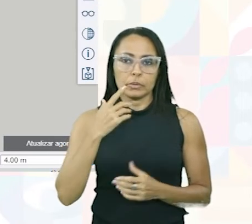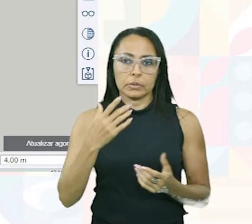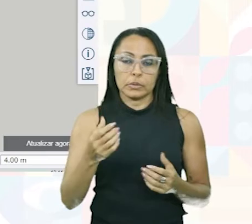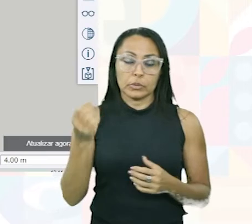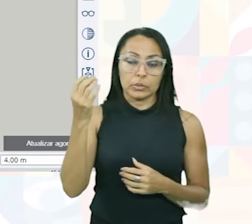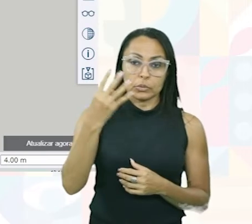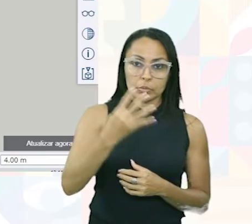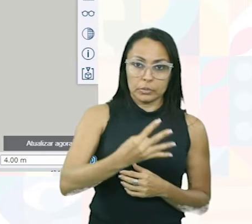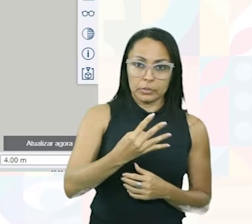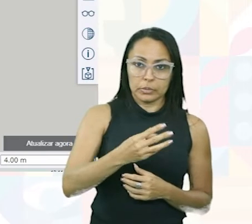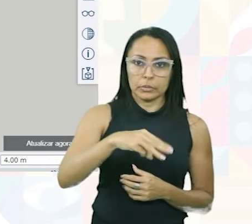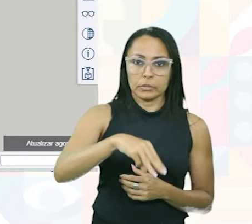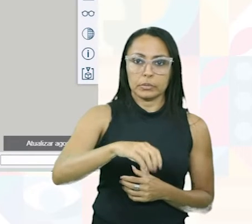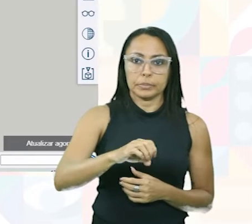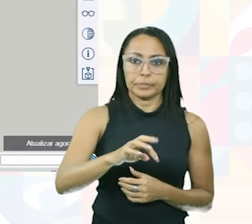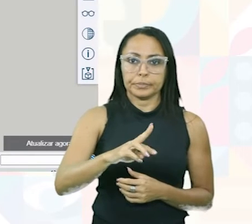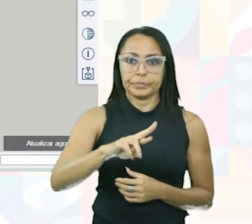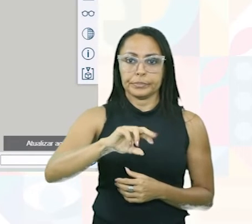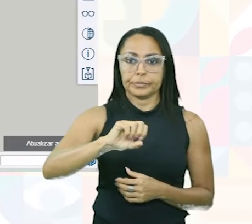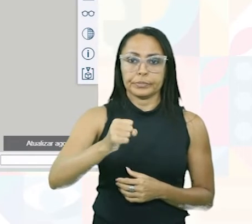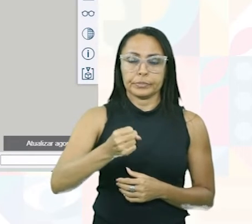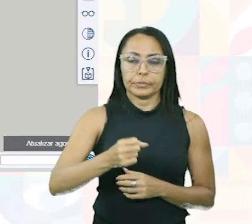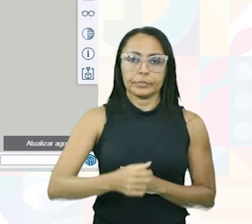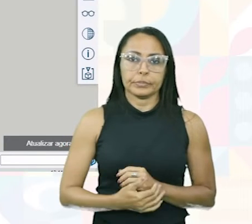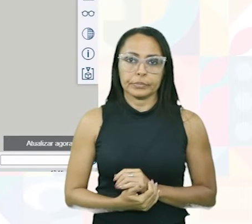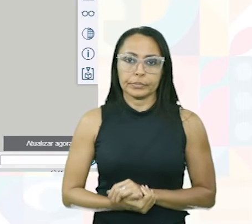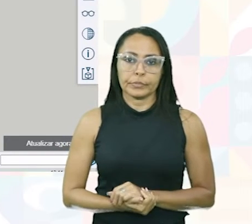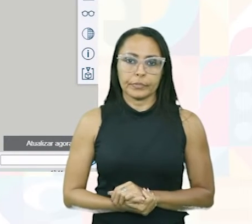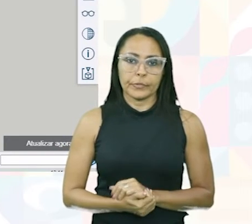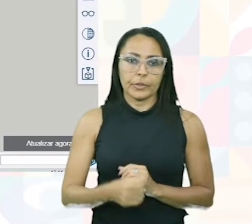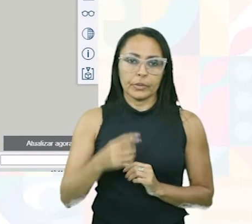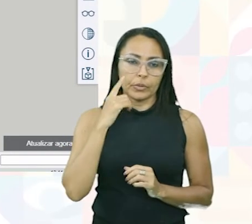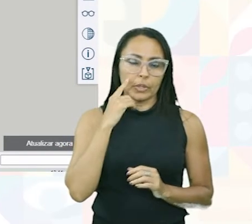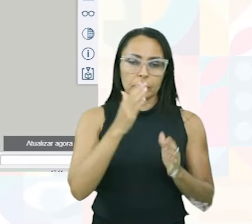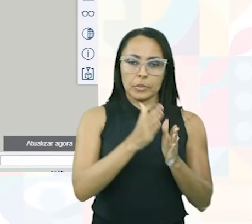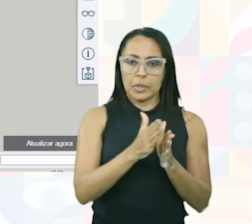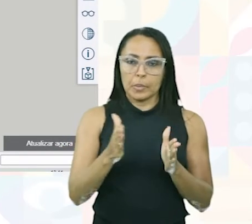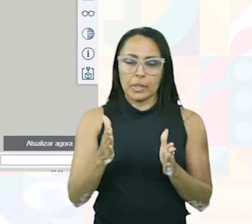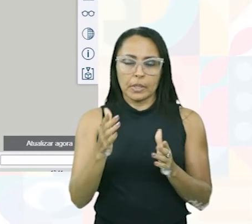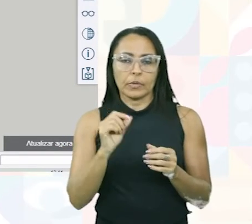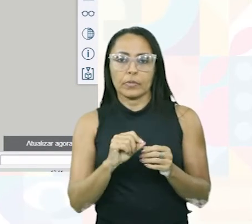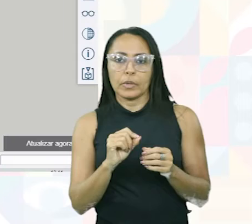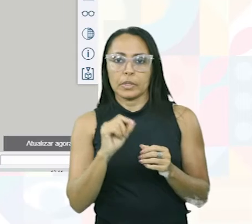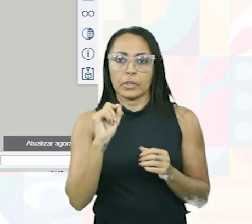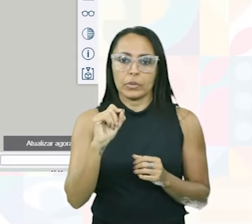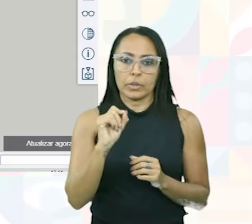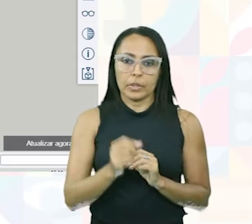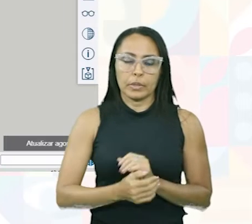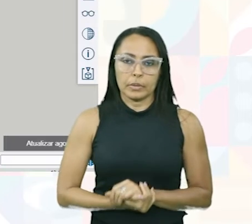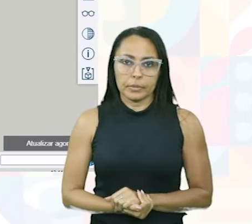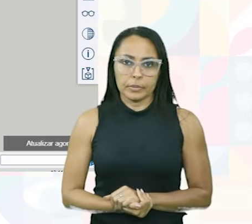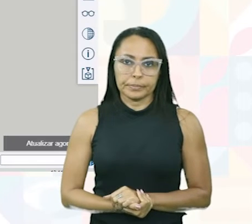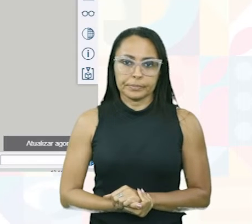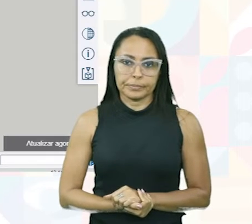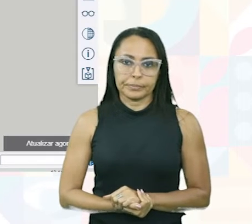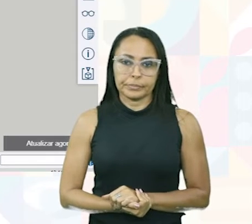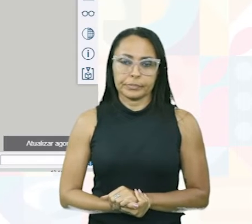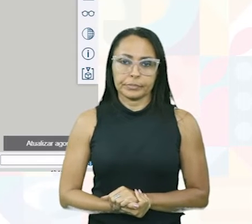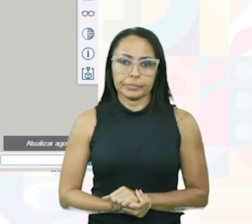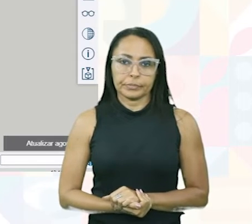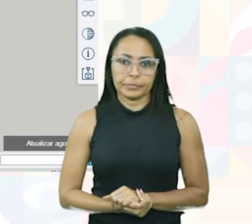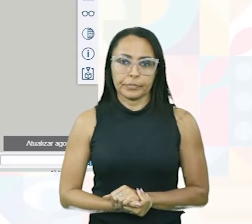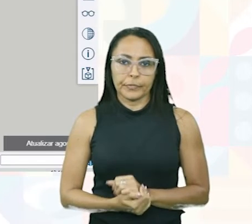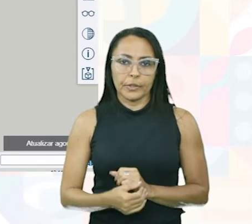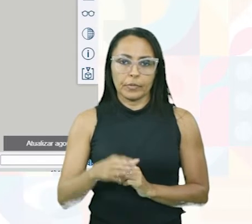4 metros. Então, eu quero reduzir esse retângulo pela metade. O que é que eu vou fazer? Eu vou pegar essa